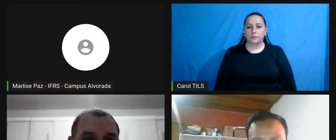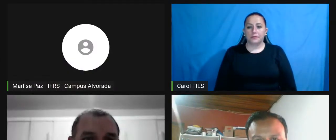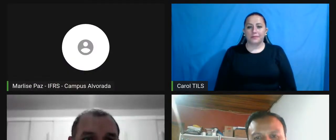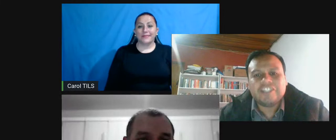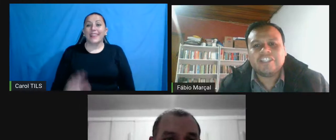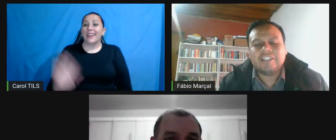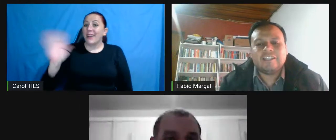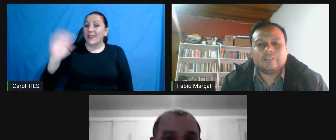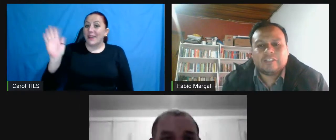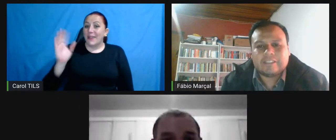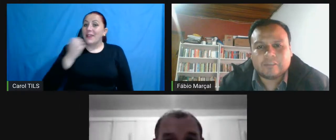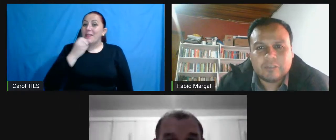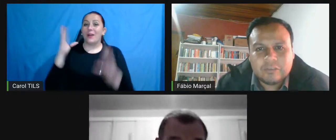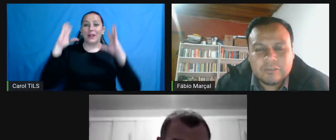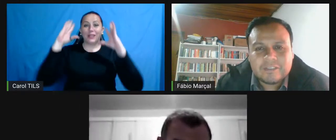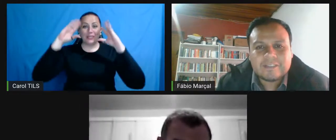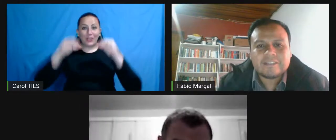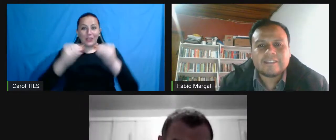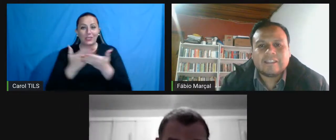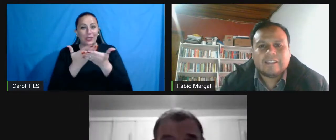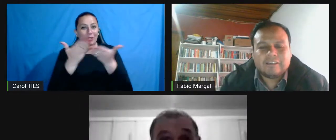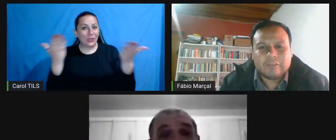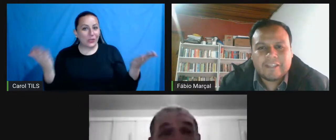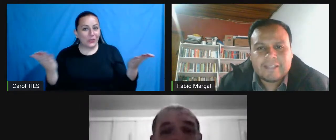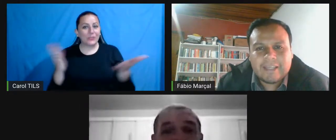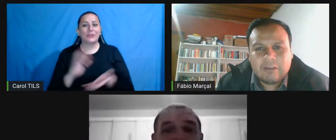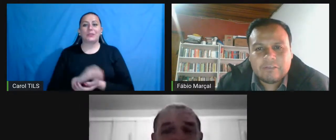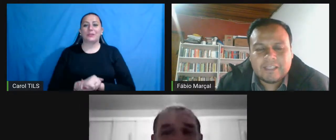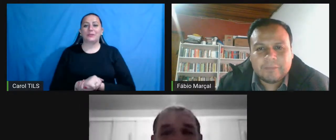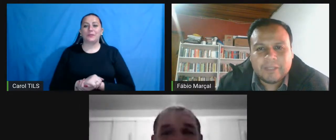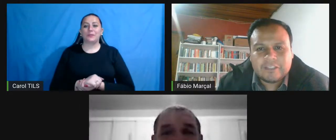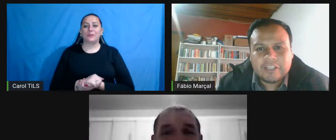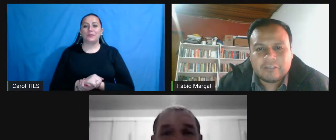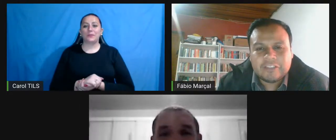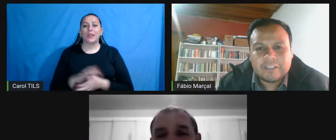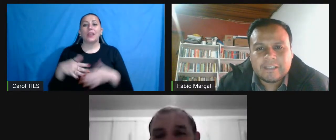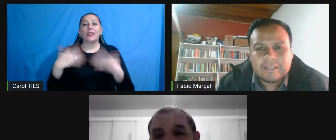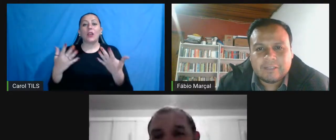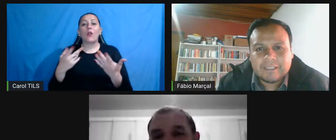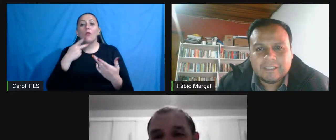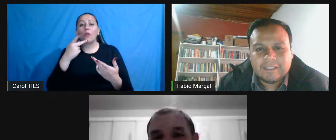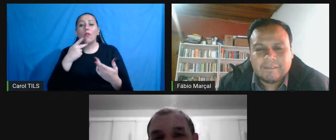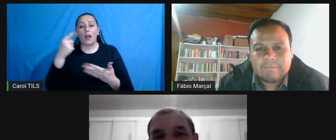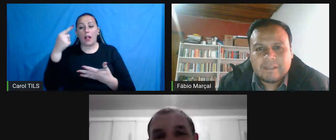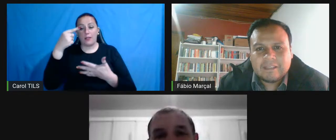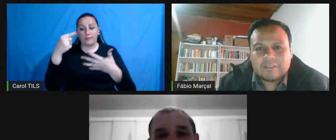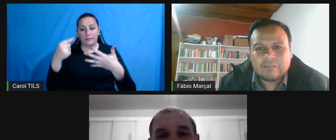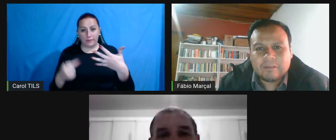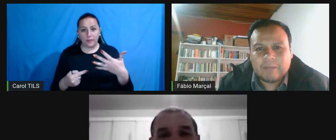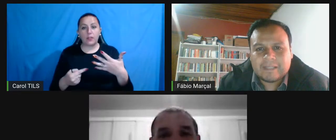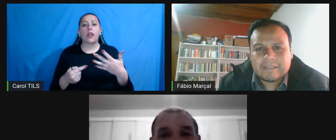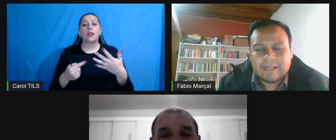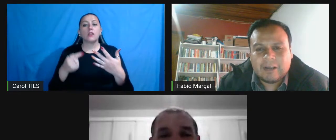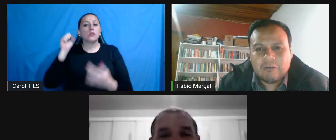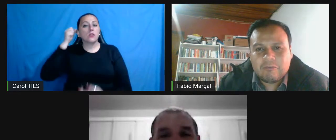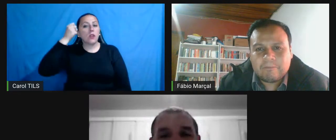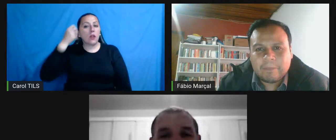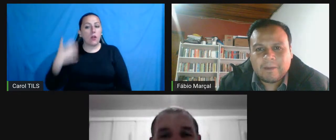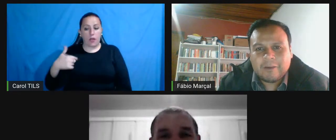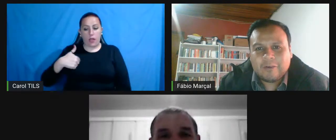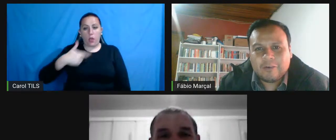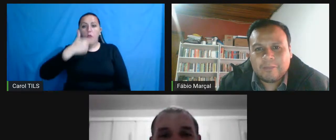Olá, boa noite, todas e todos. Vou ensaiar alguns elementos de audiodescrição aqui. Sou Fábio